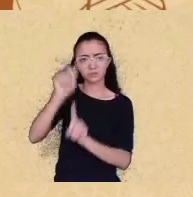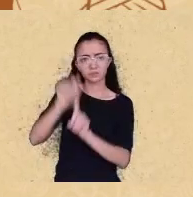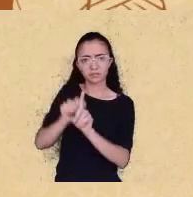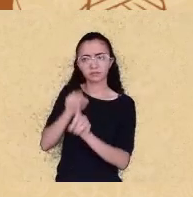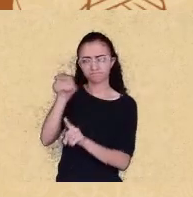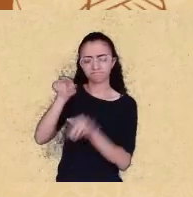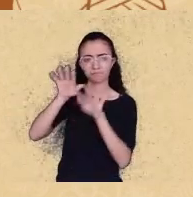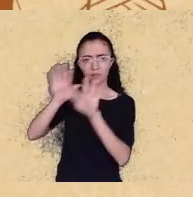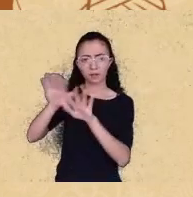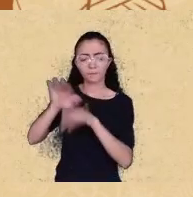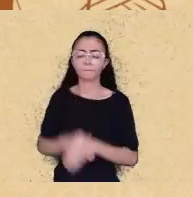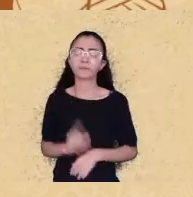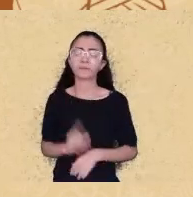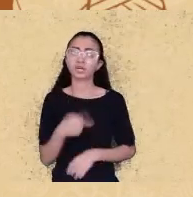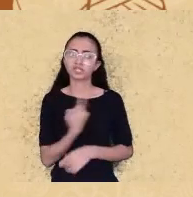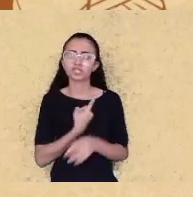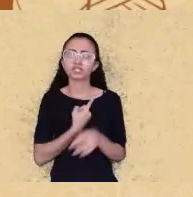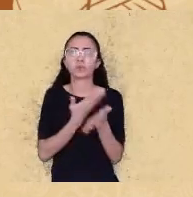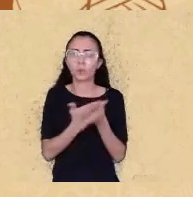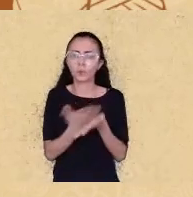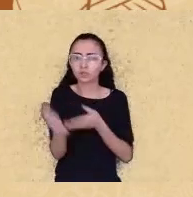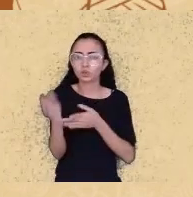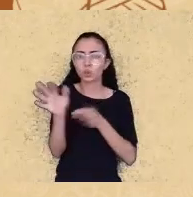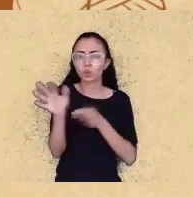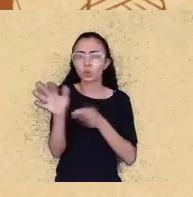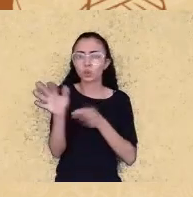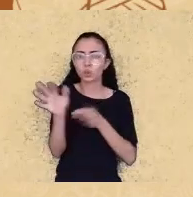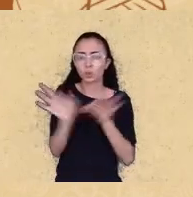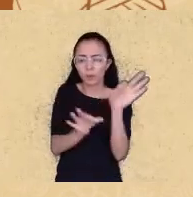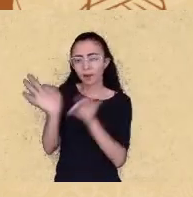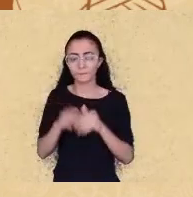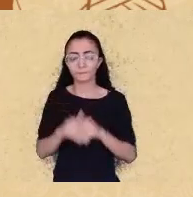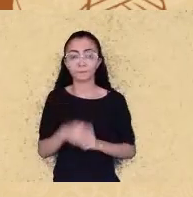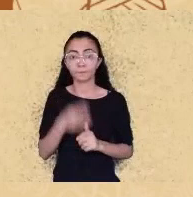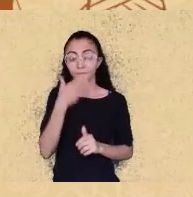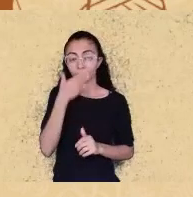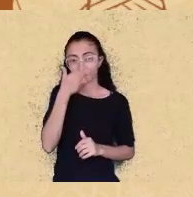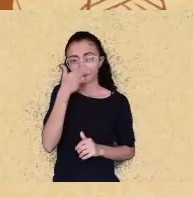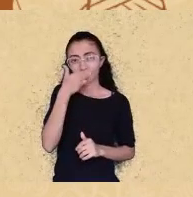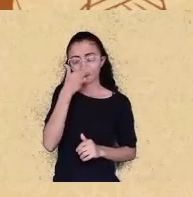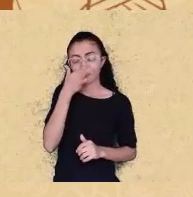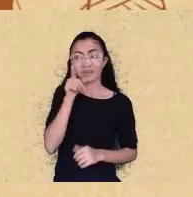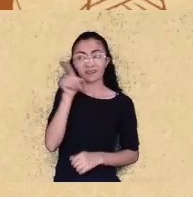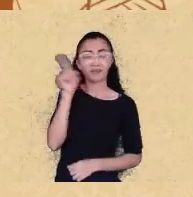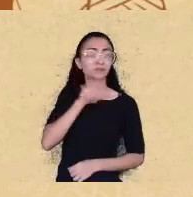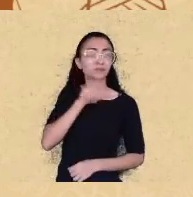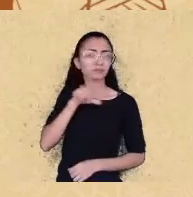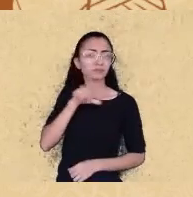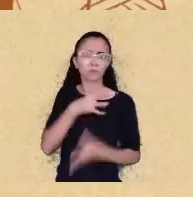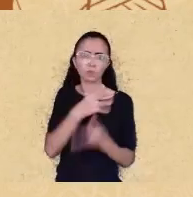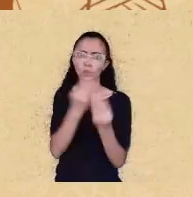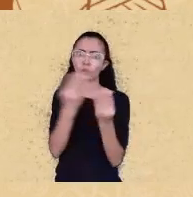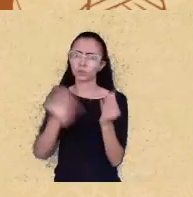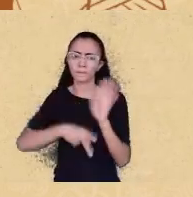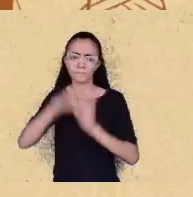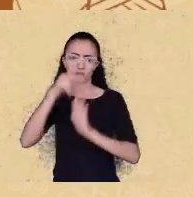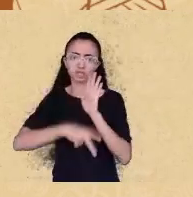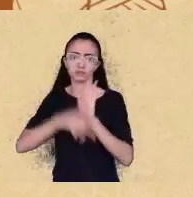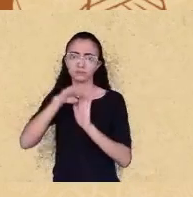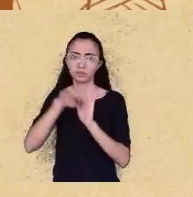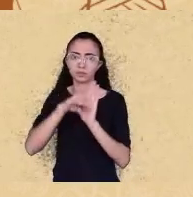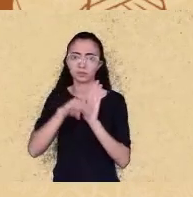desenhar. Até uma coisa engraçada, né? Nos Estados Unidos tem muitos programas assim, mas por um problema da saúde